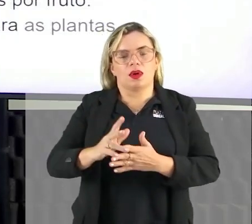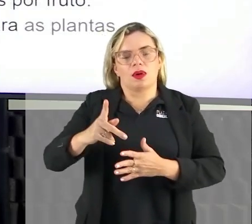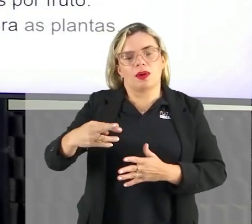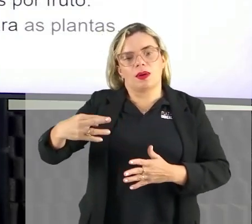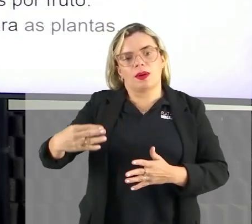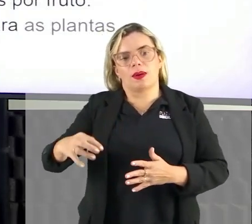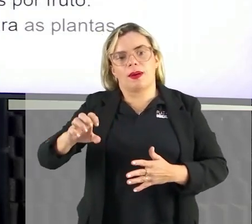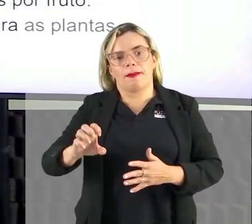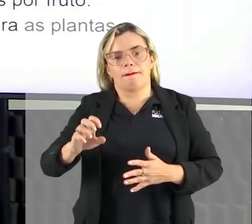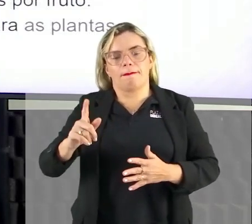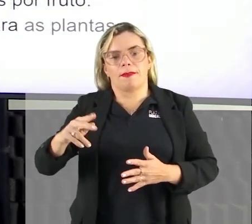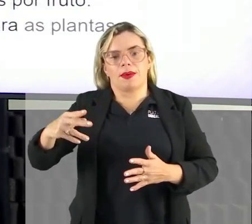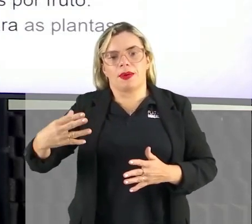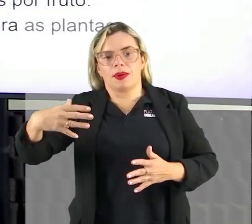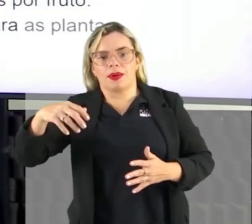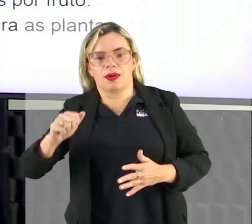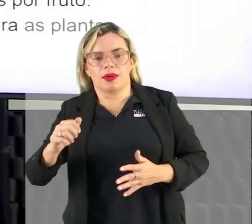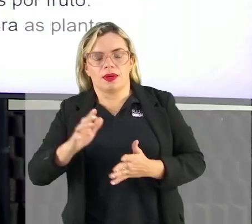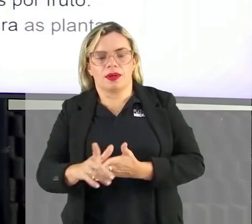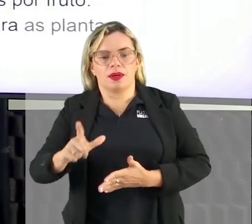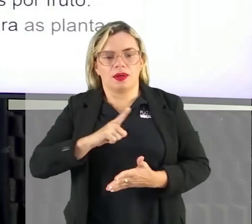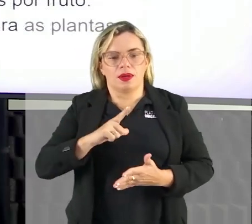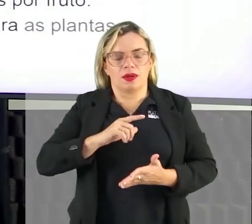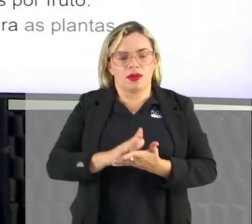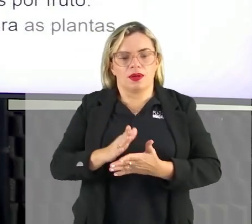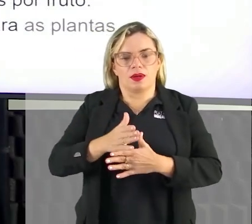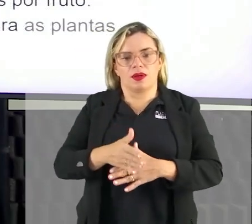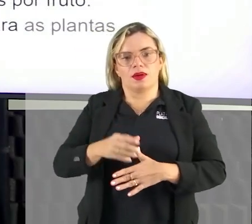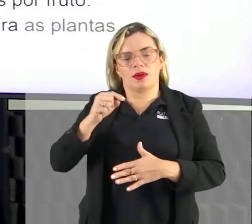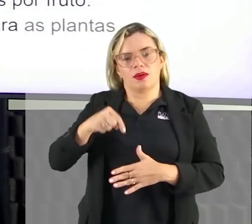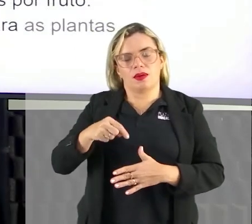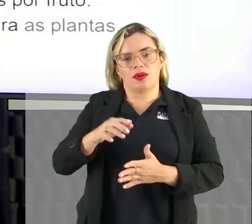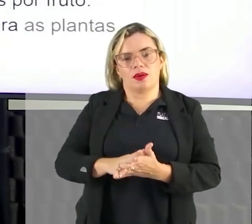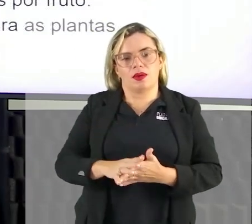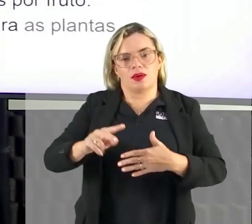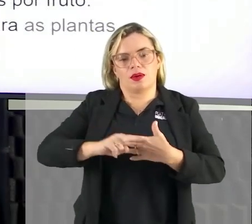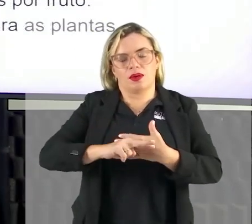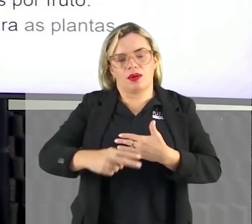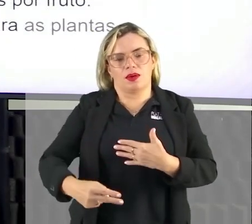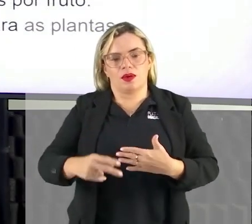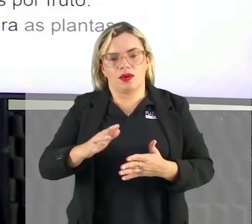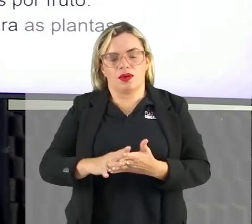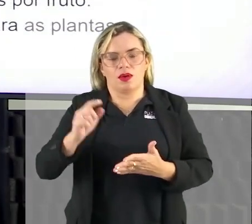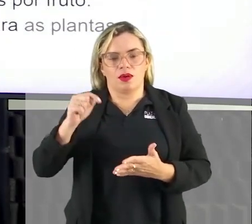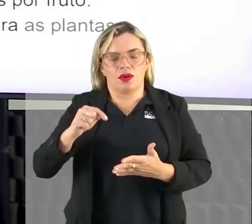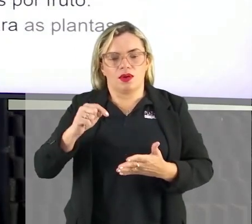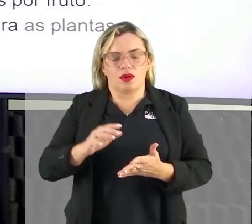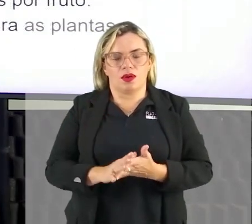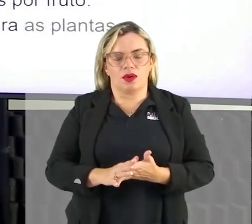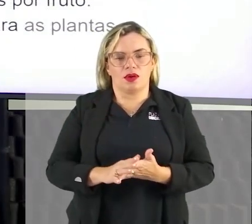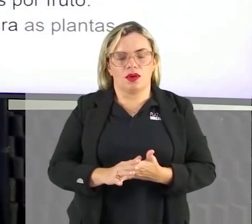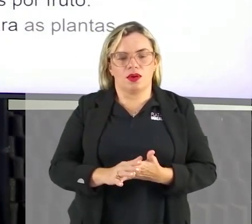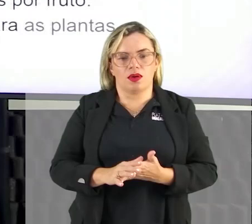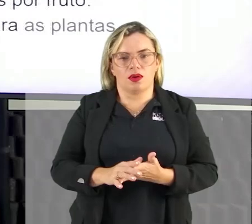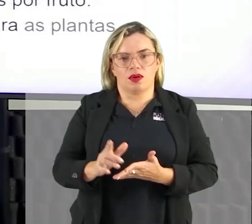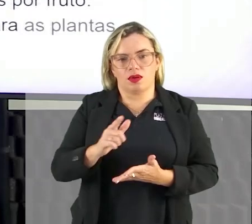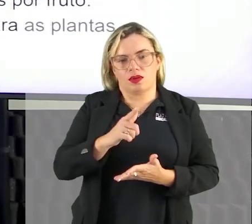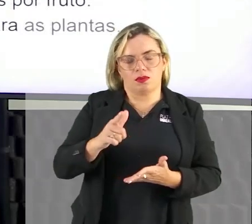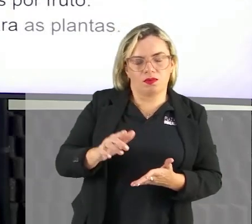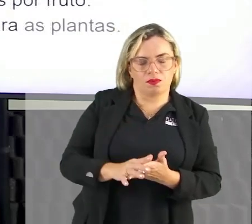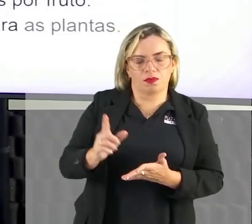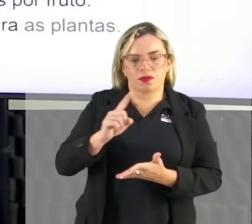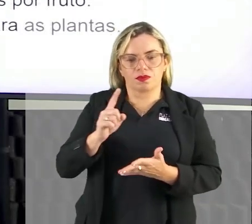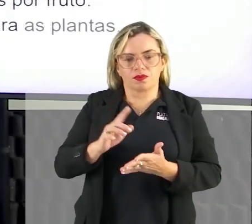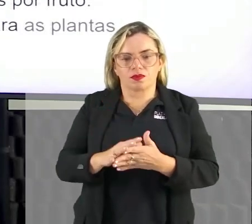passou a ter uma interseção ou teve consequência na flora, né? Não é nem interseção, não é nem